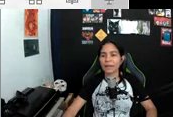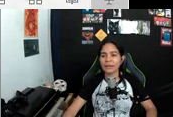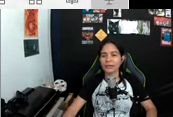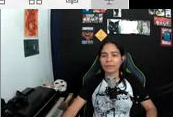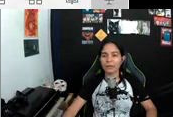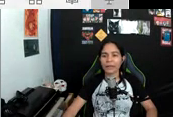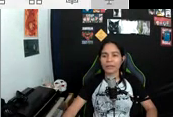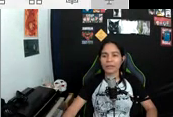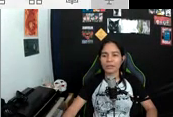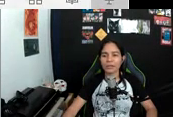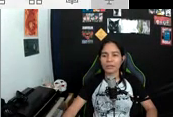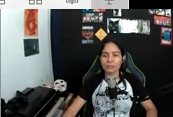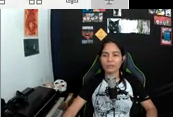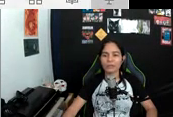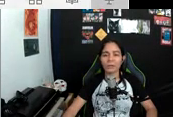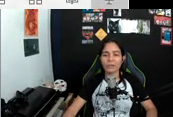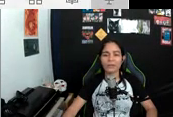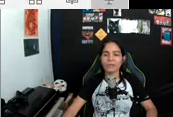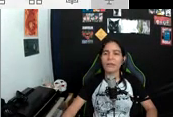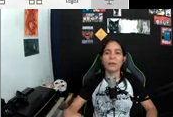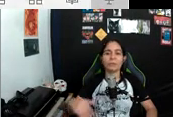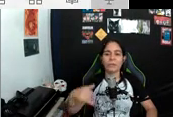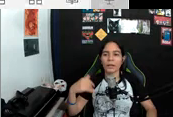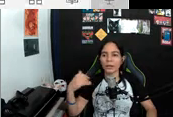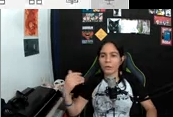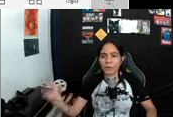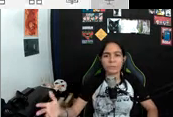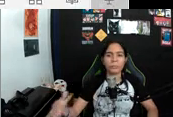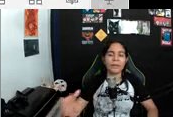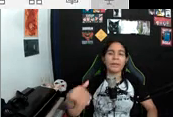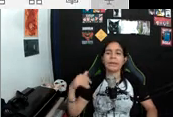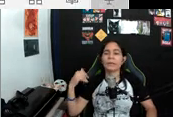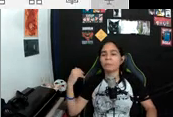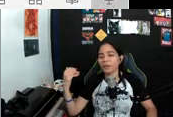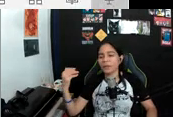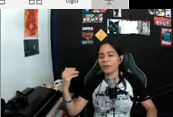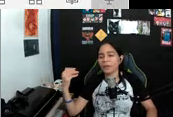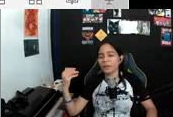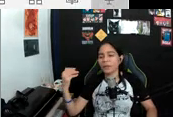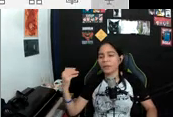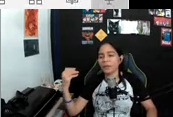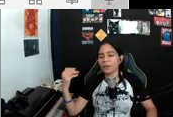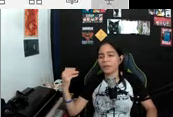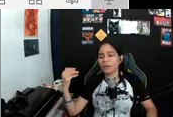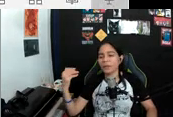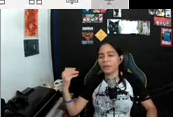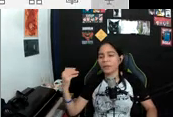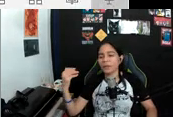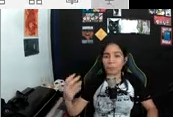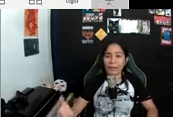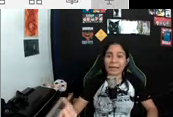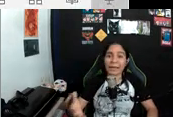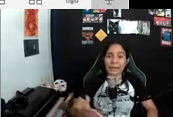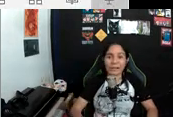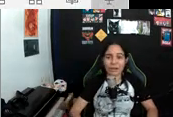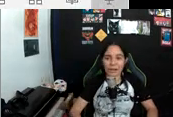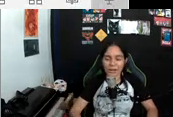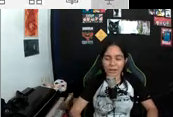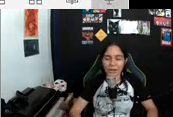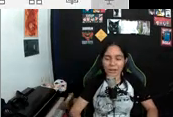querer tratar diferente pessoas pela cor da pele, pela orientação sexual,